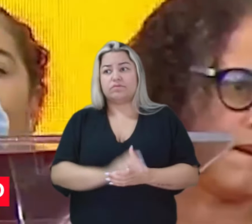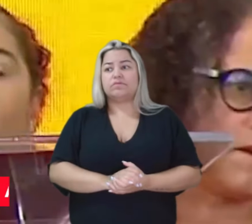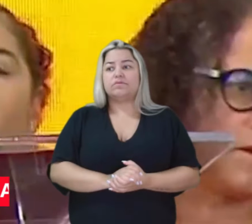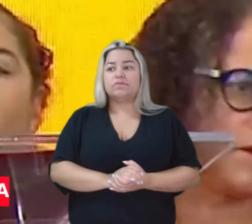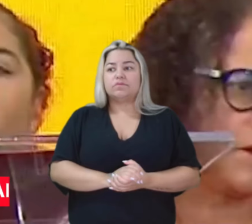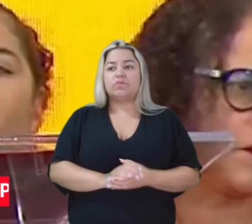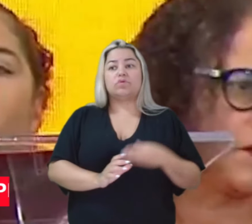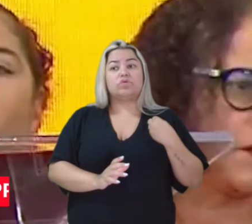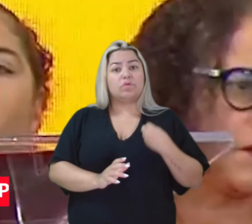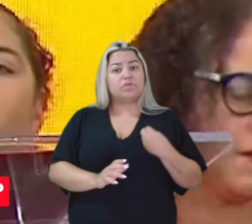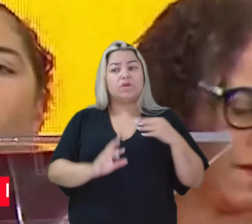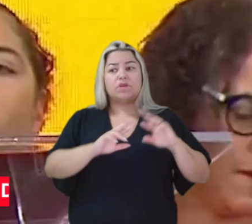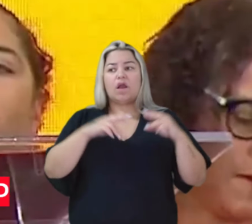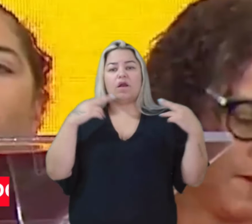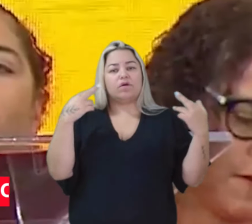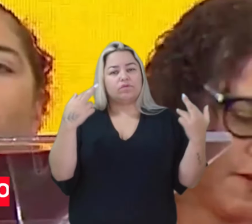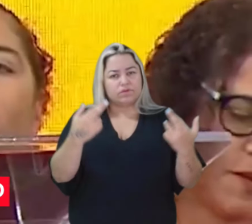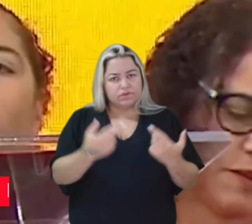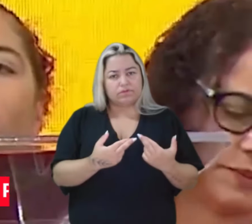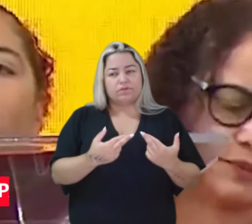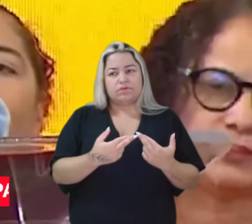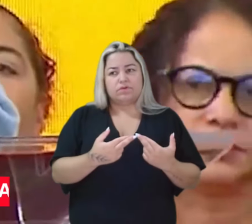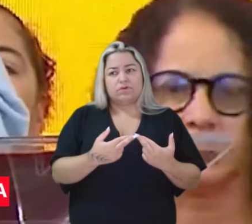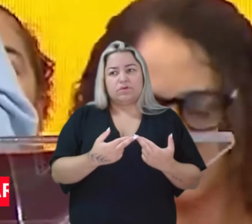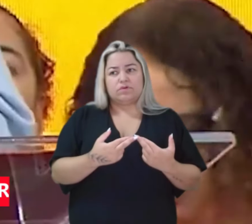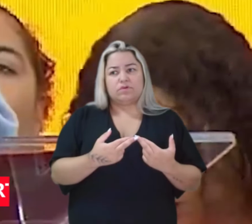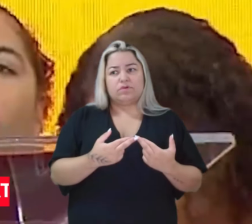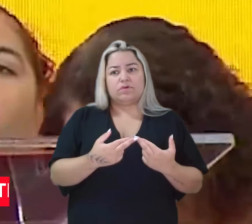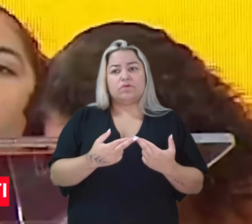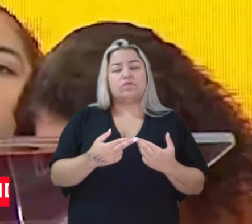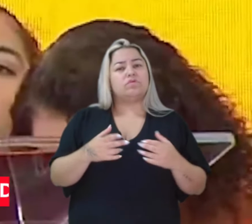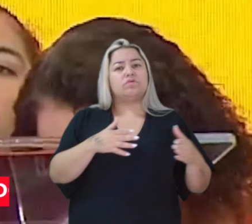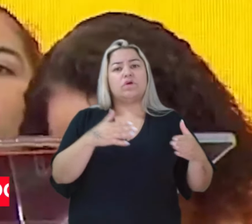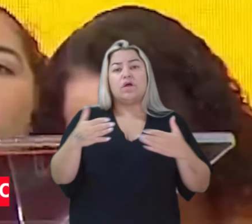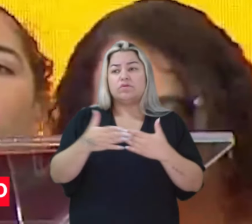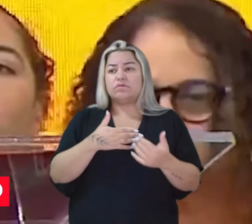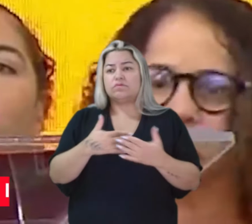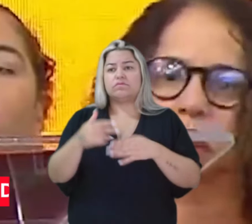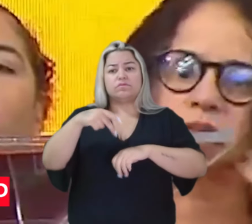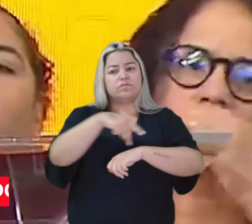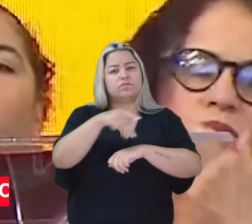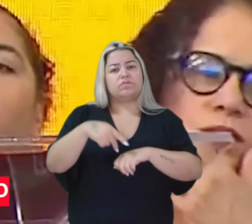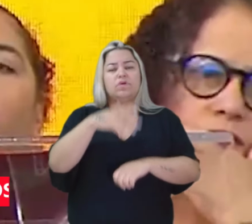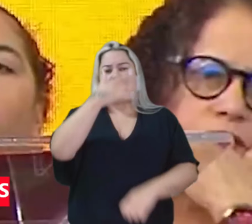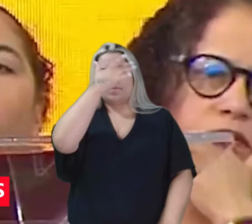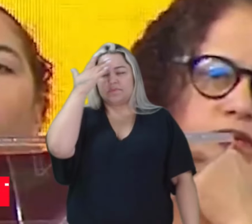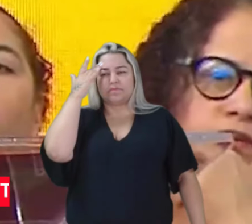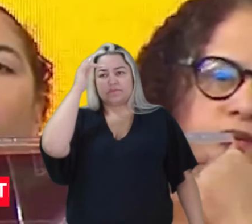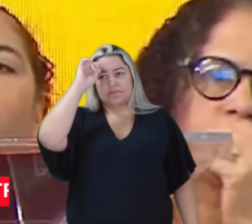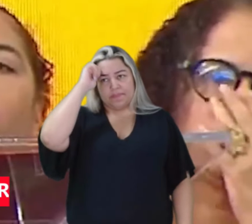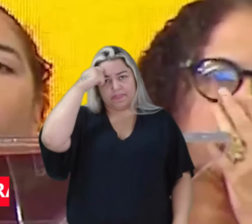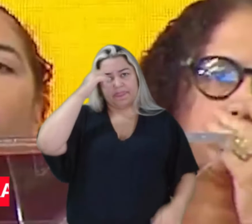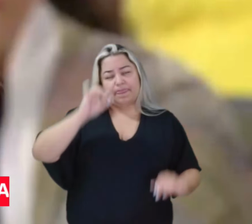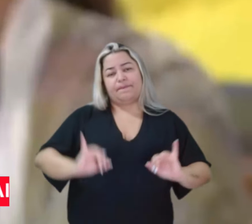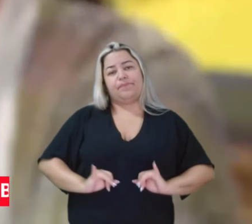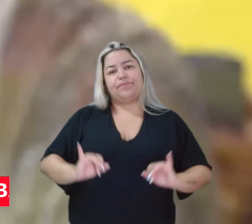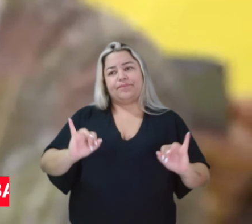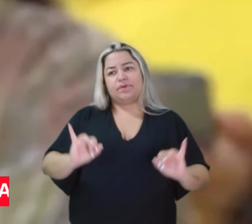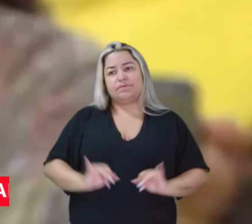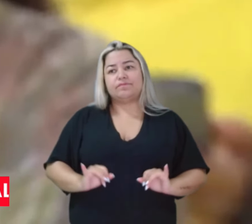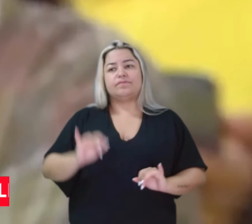Enquanto estamos aqui reunidos, em algum canto do país, a uma pessoa negra sofrendo agressões